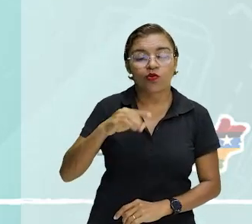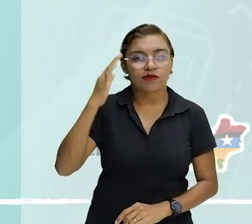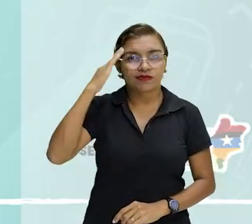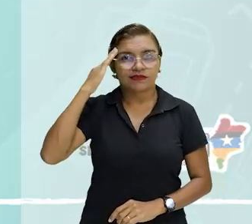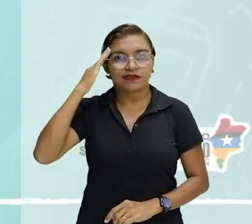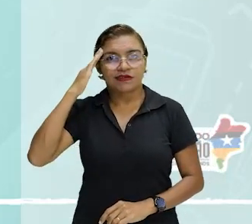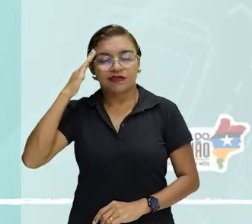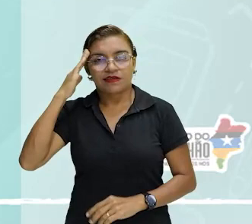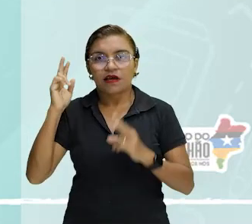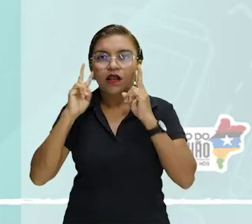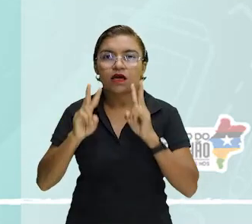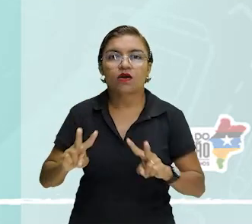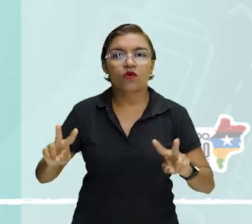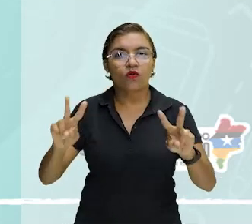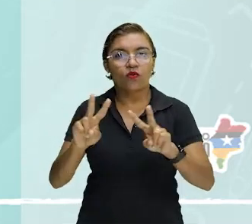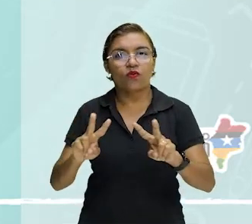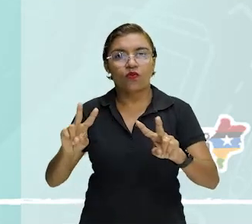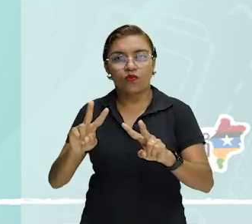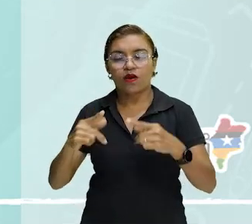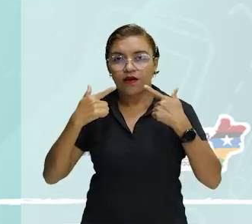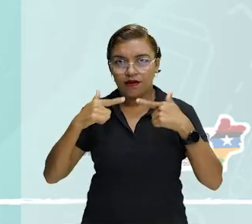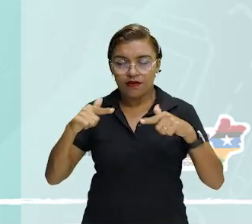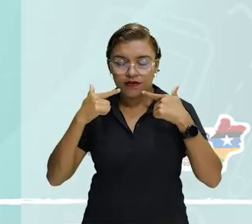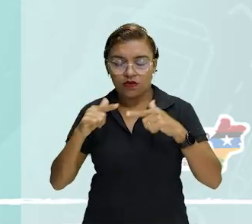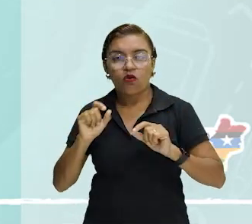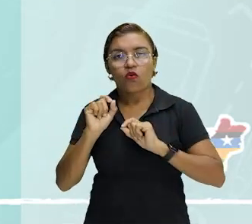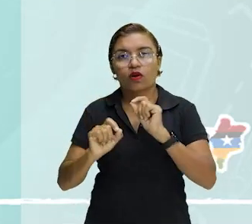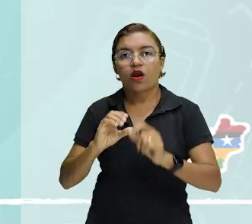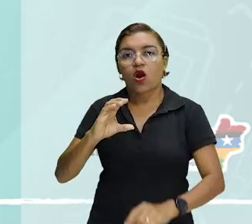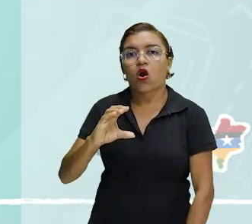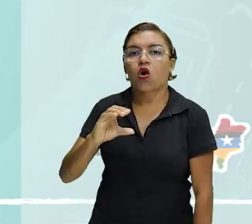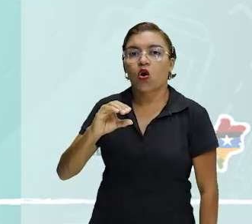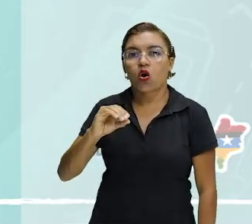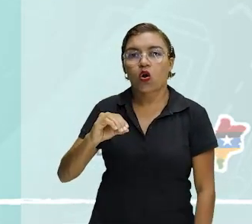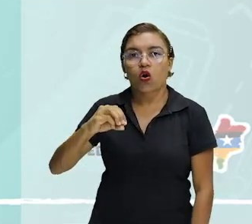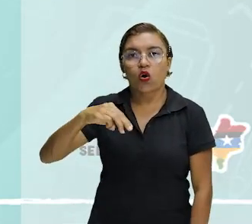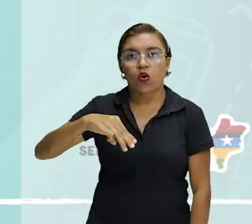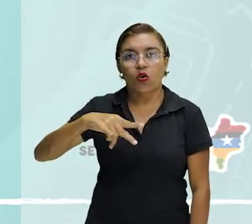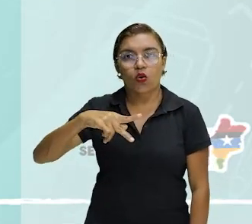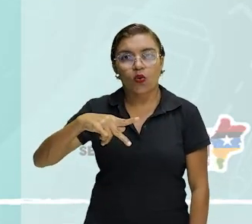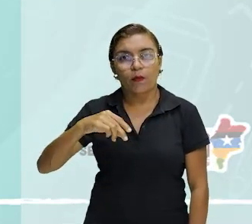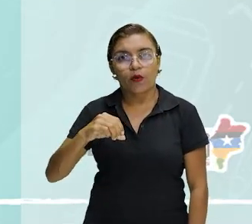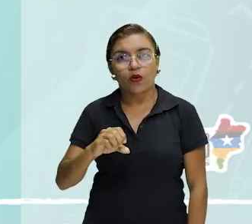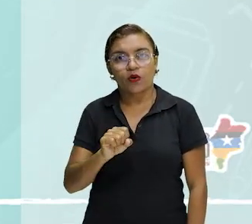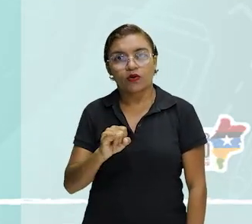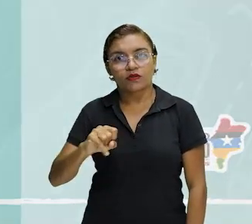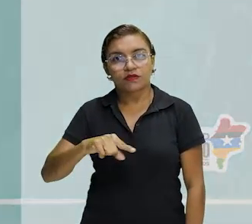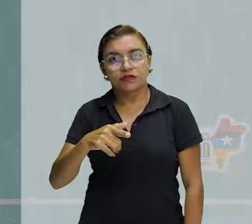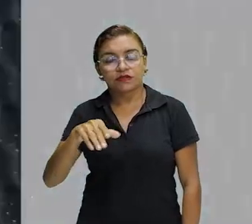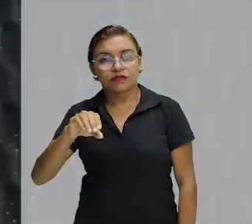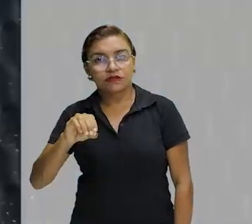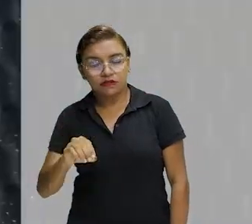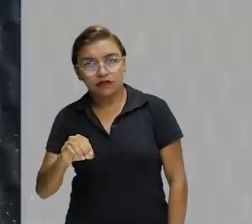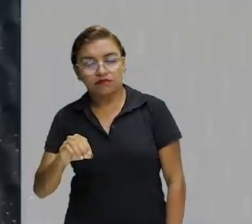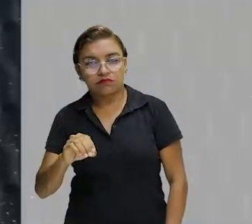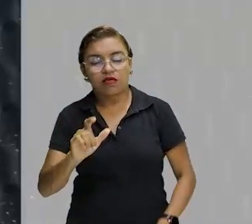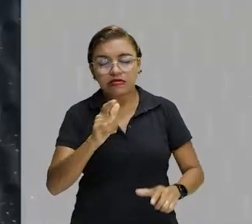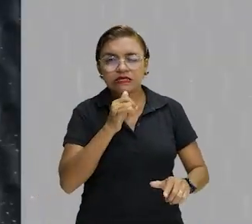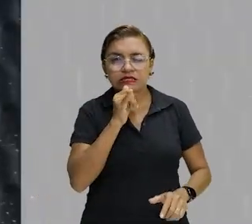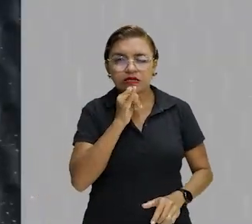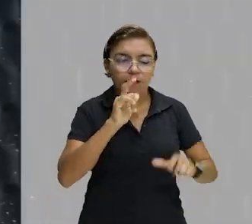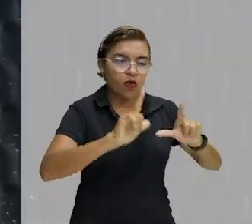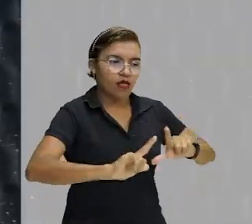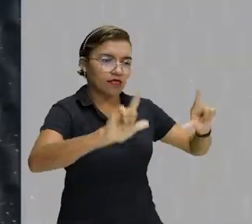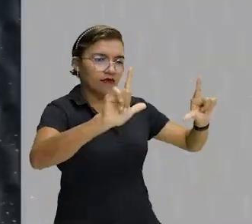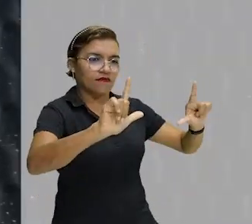visual. Composição. O que é composição? Né? Onde eu estou, onde a TV está, como a câmera está instalada